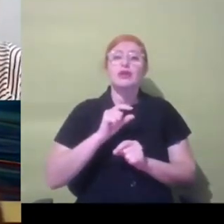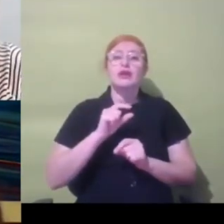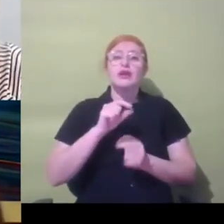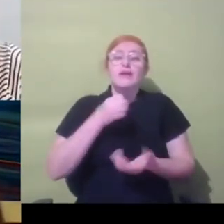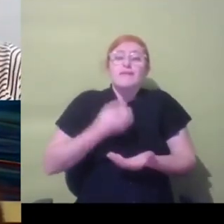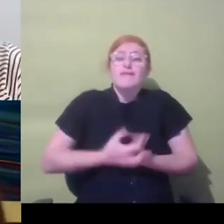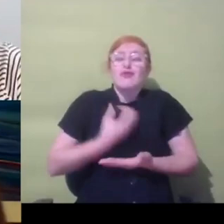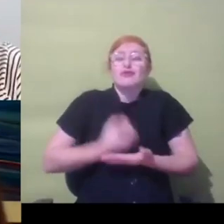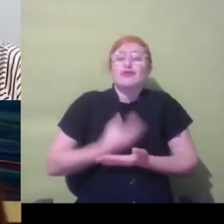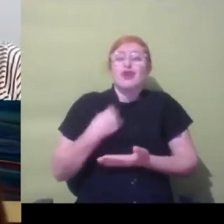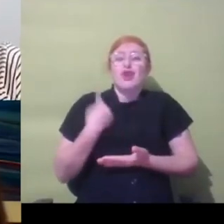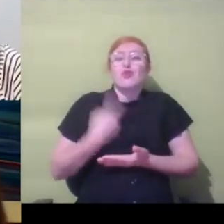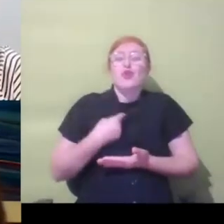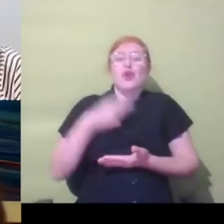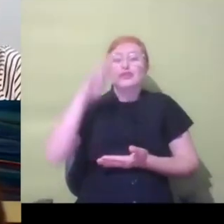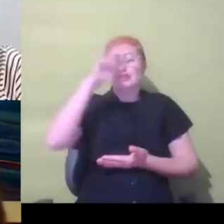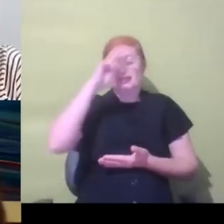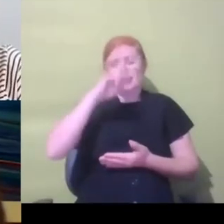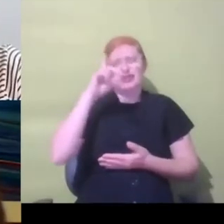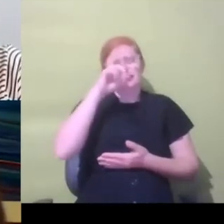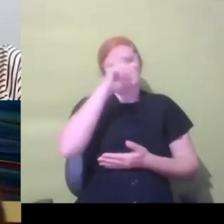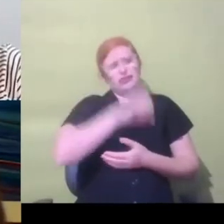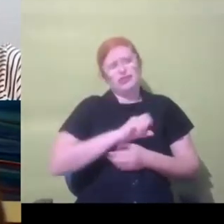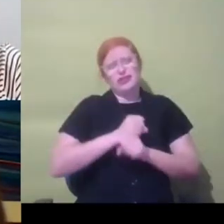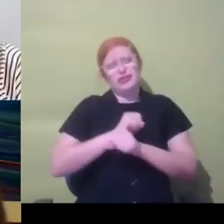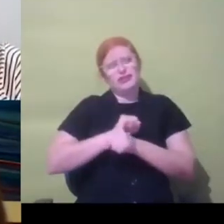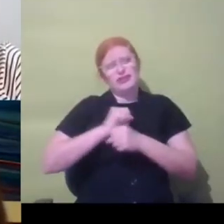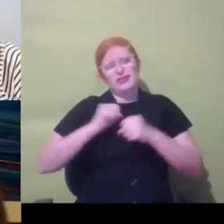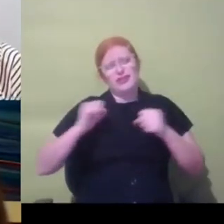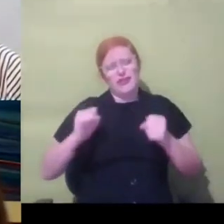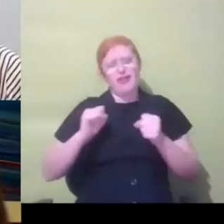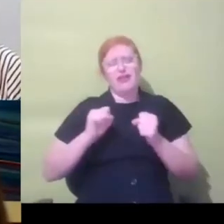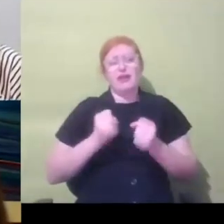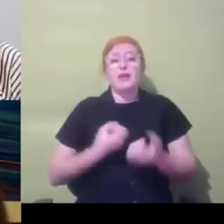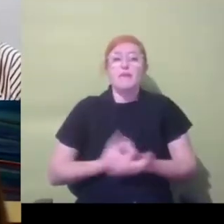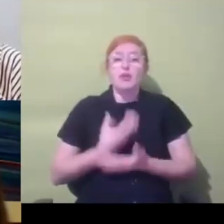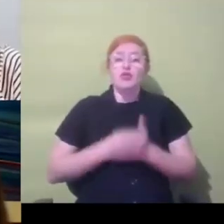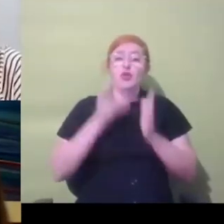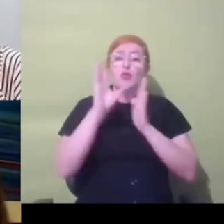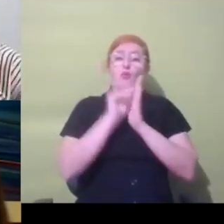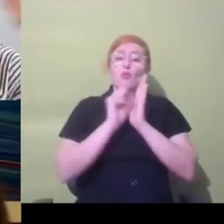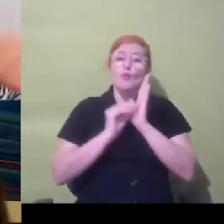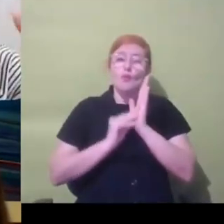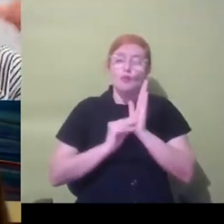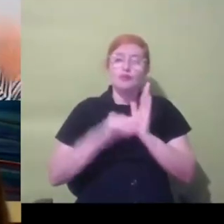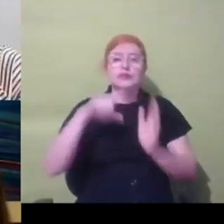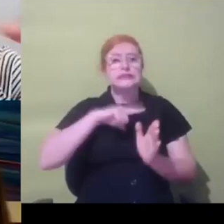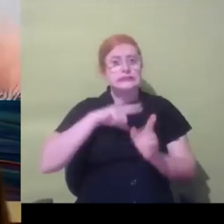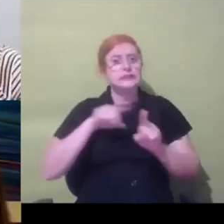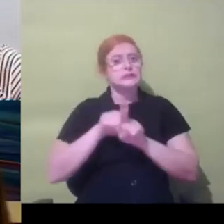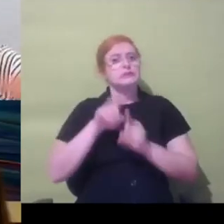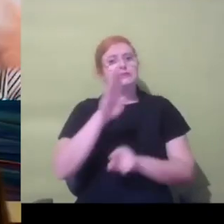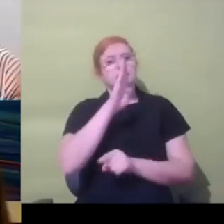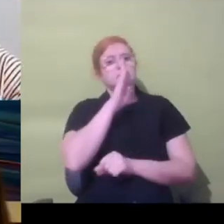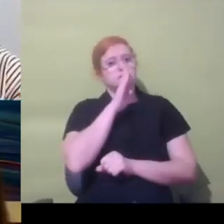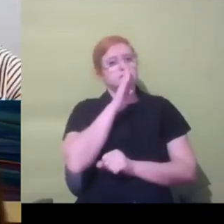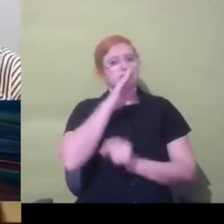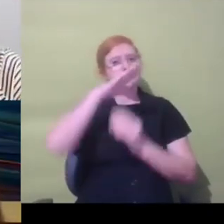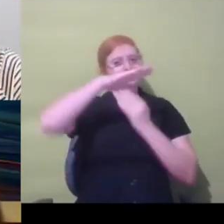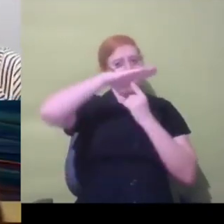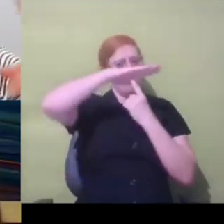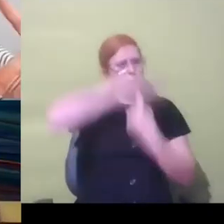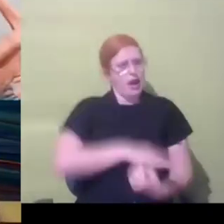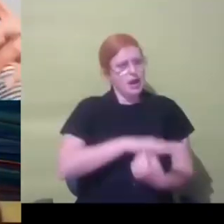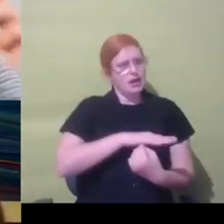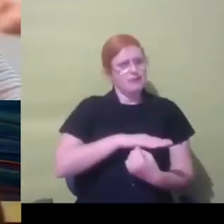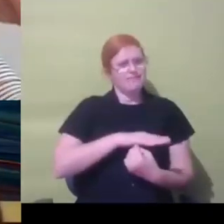sobre a nossa história, uma dificuldade muito grande de produzir conteúdo e tem um silenciamento, uma colonialidade